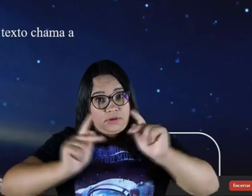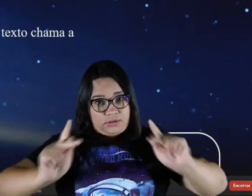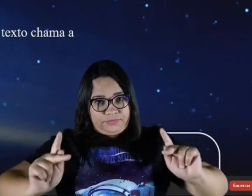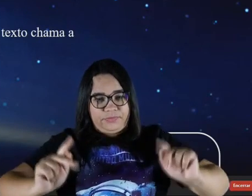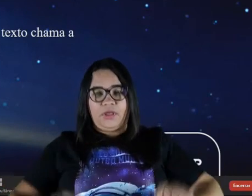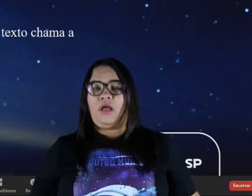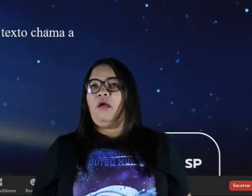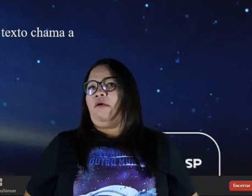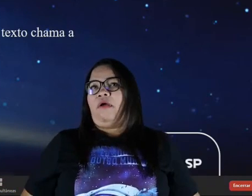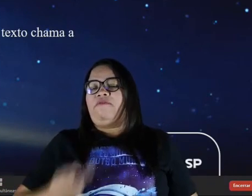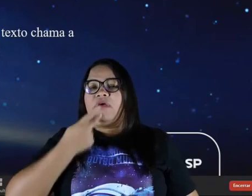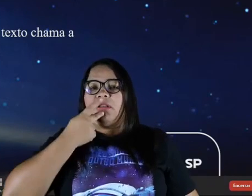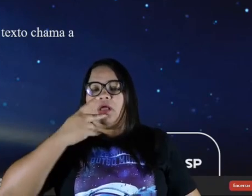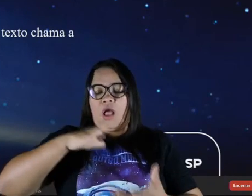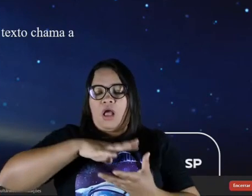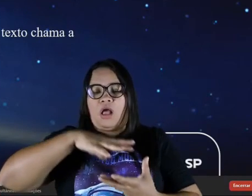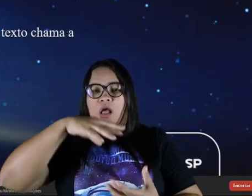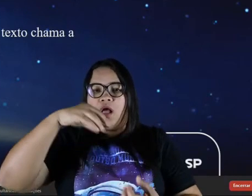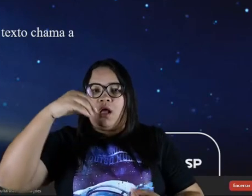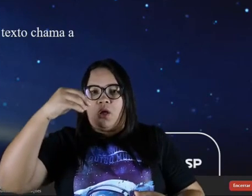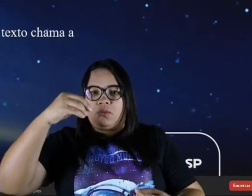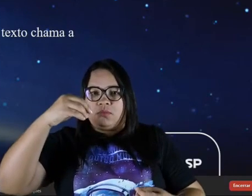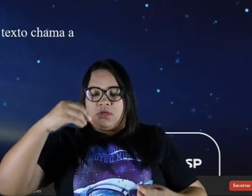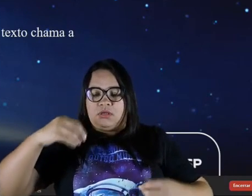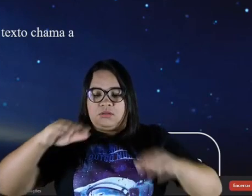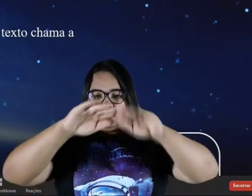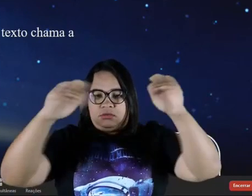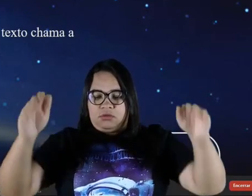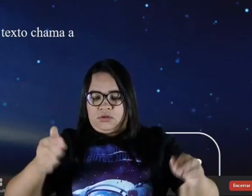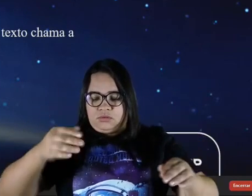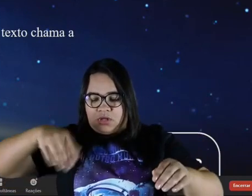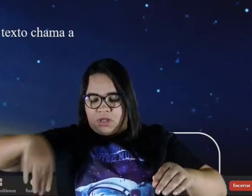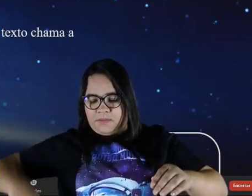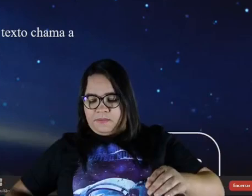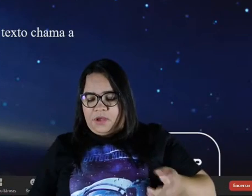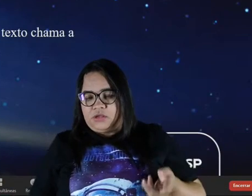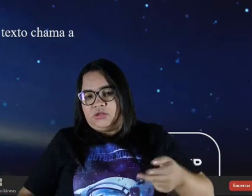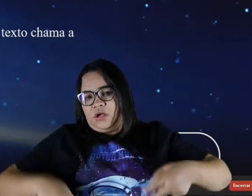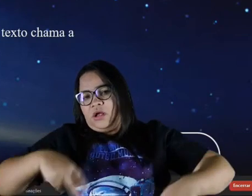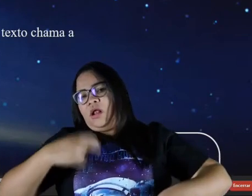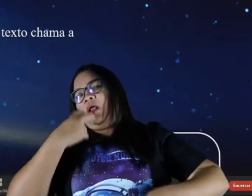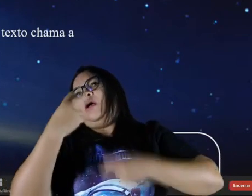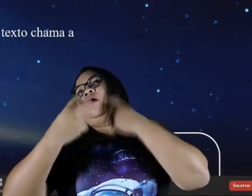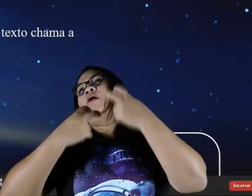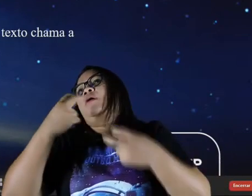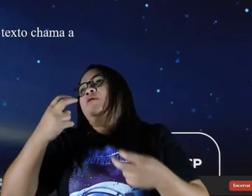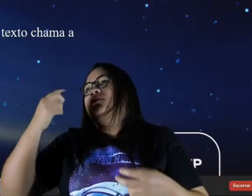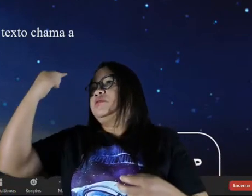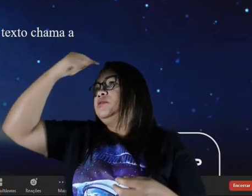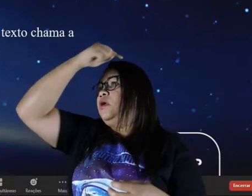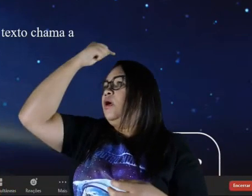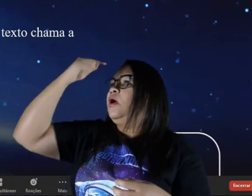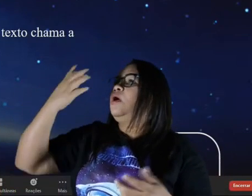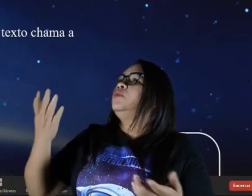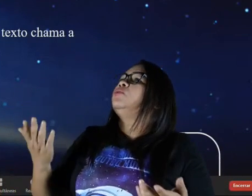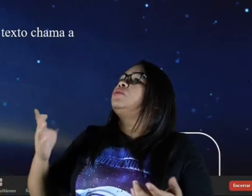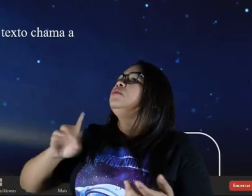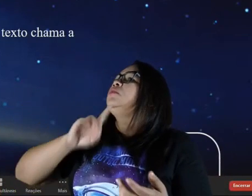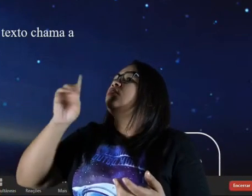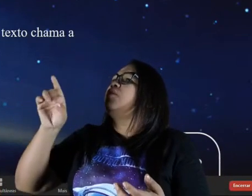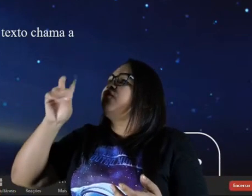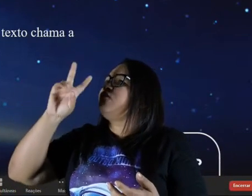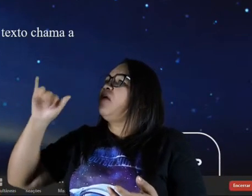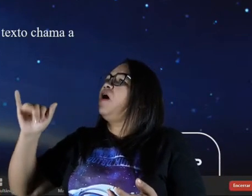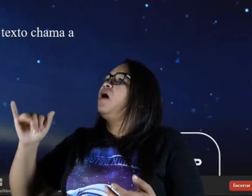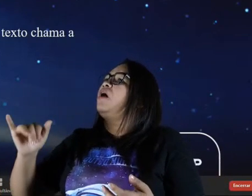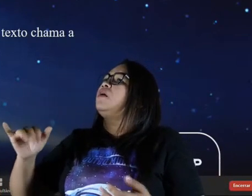que as almas dos mortos clamam debaixo do altar, dizendo: ó santo, até quando não julgas nem vingas o